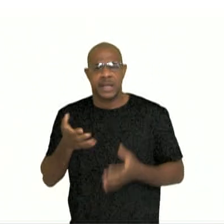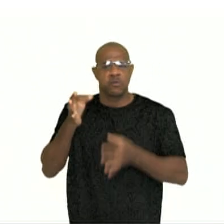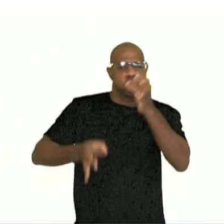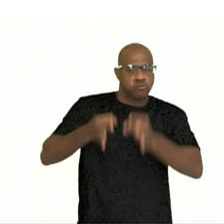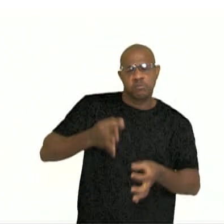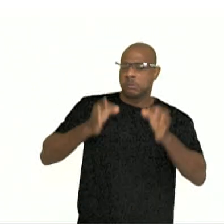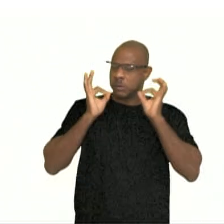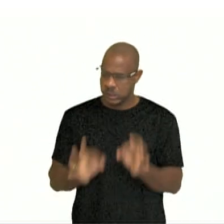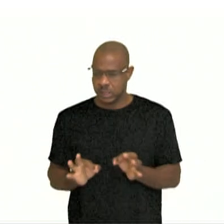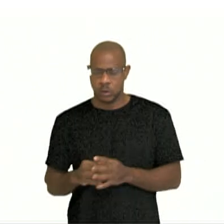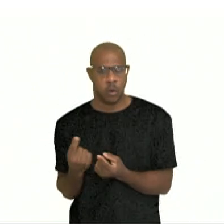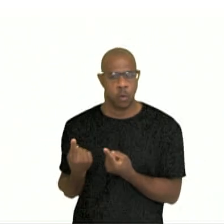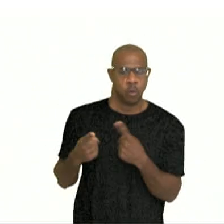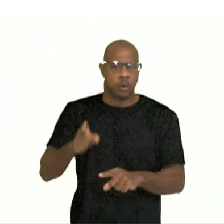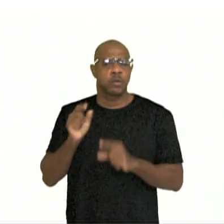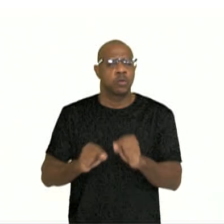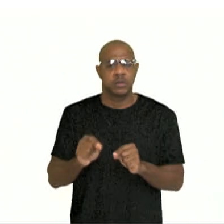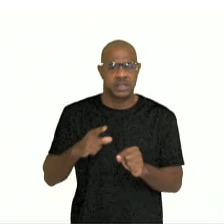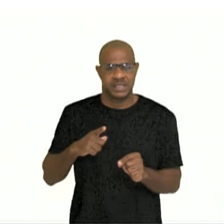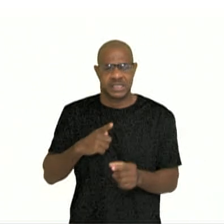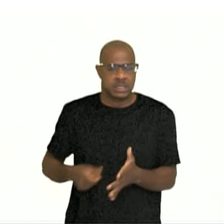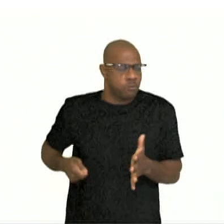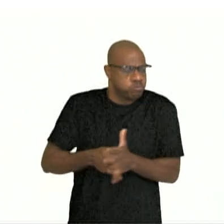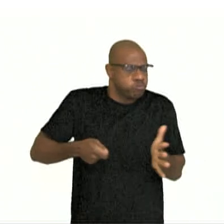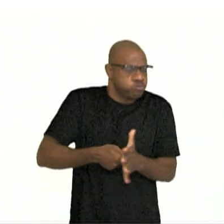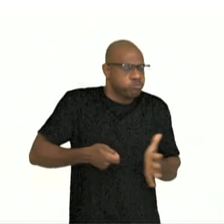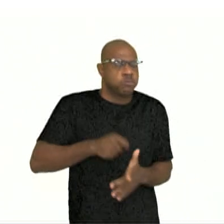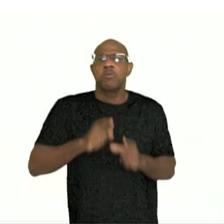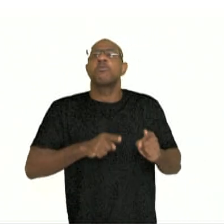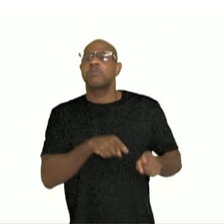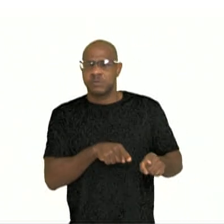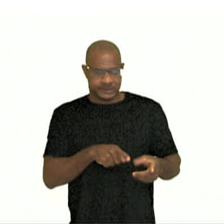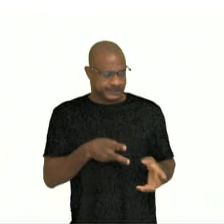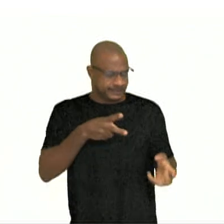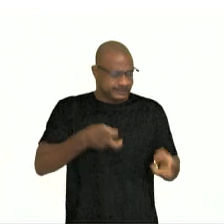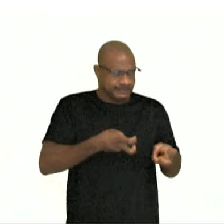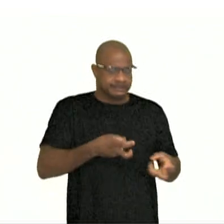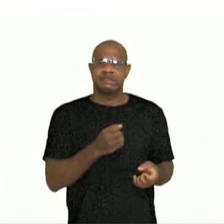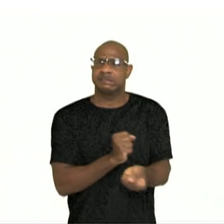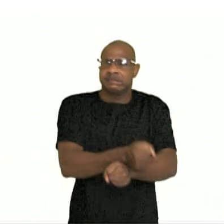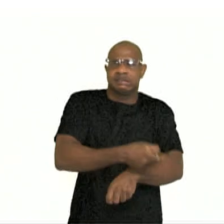justiça, né, contra quem estava oprimindo eles naquele momento.